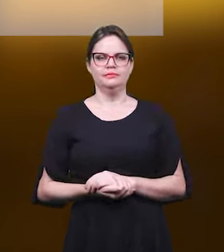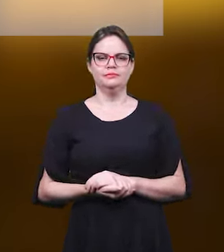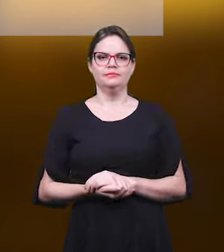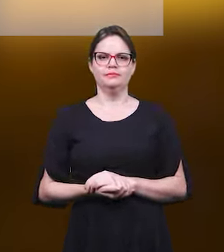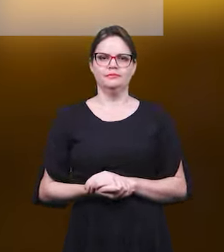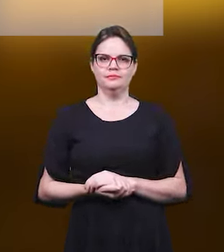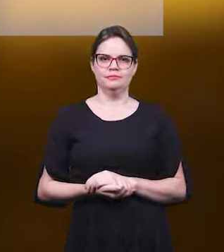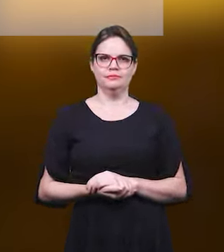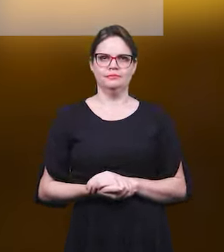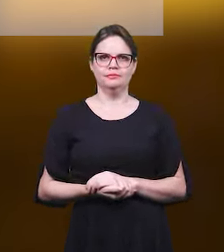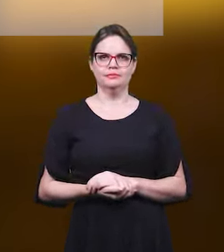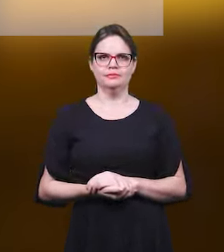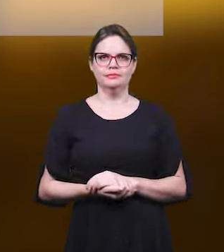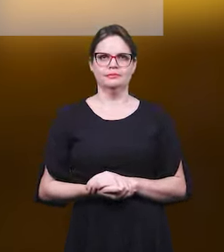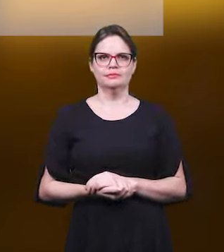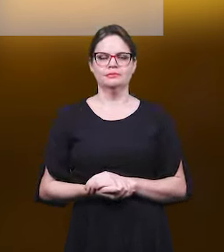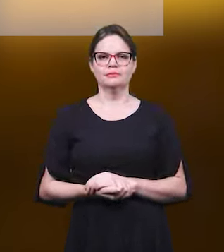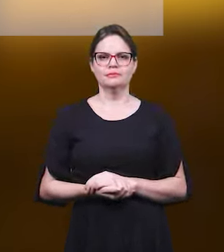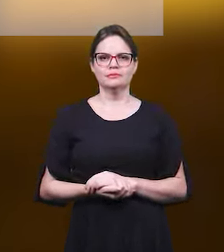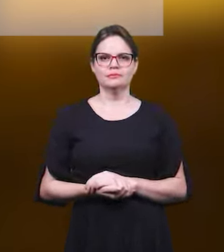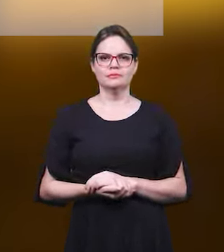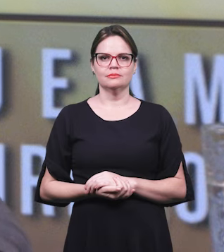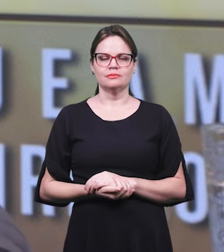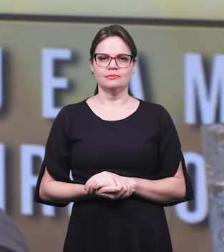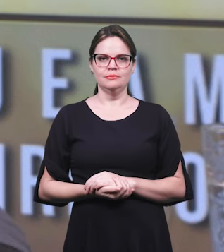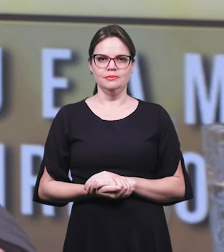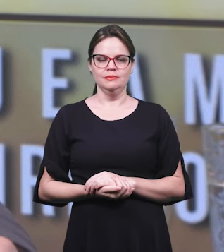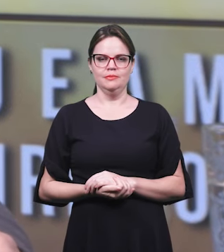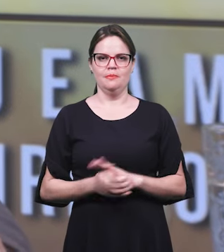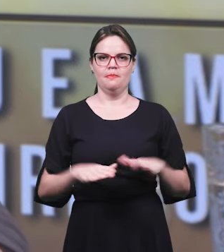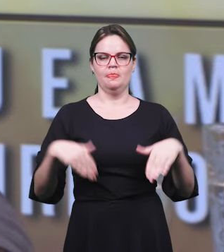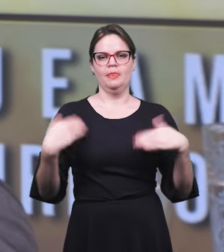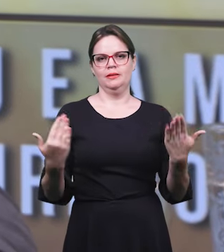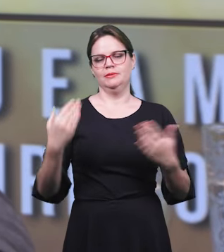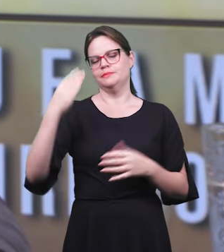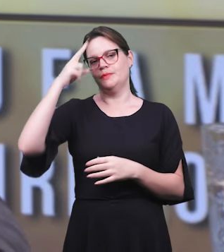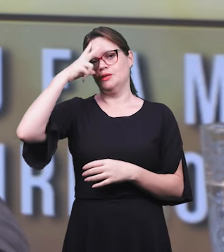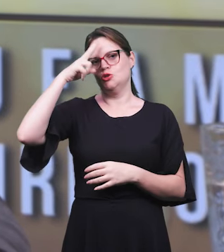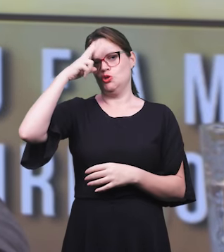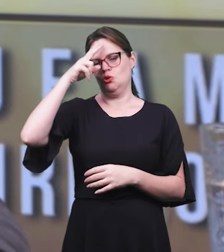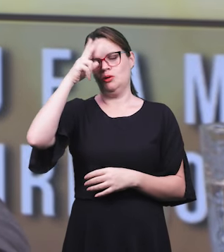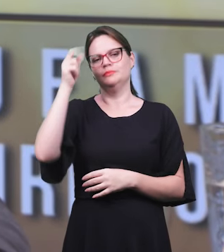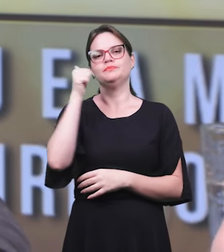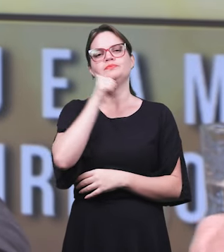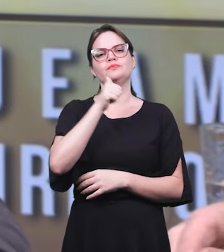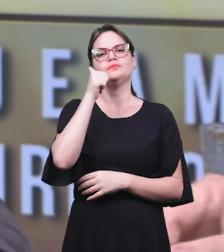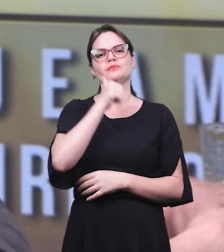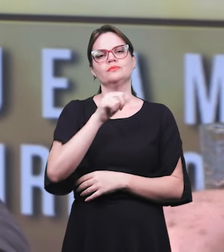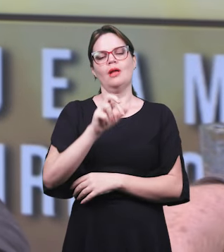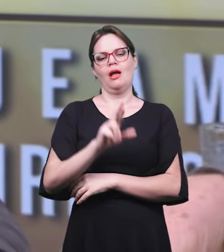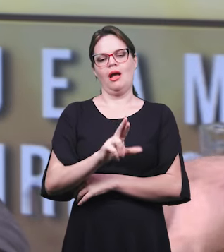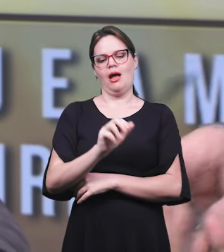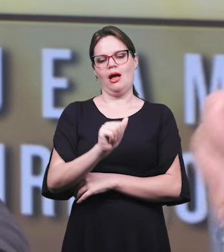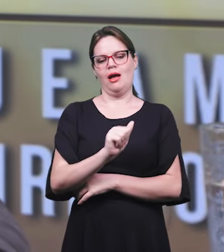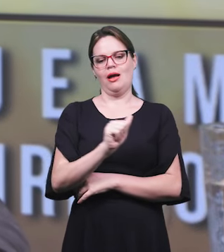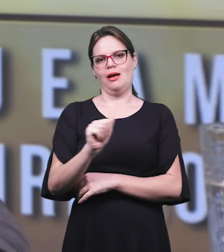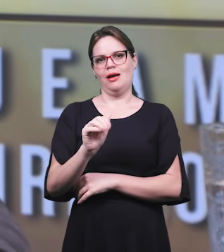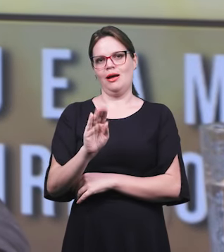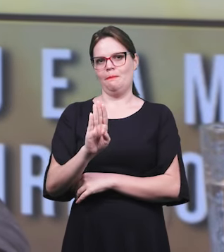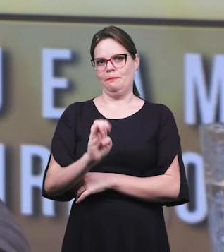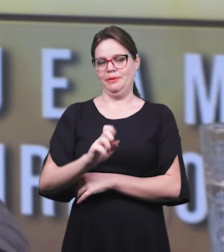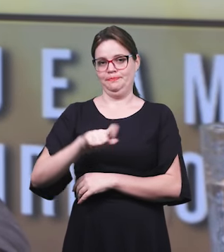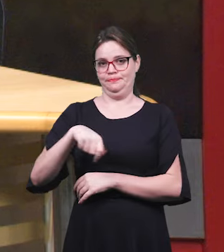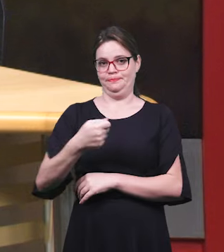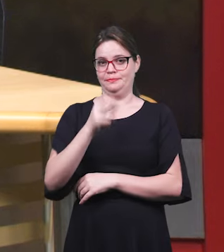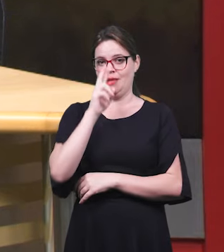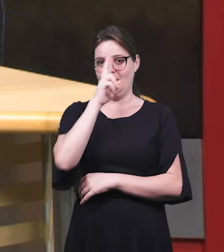se nele se puser a mão. A história de Raabe, ela é uma história muito